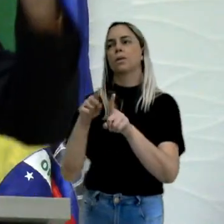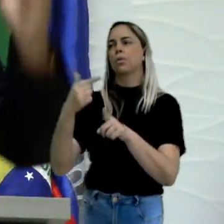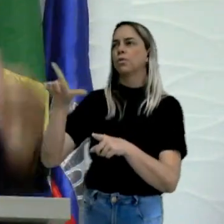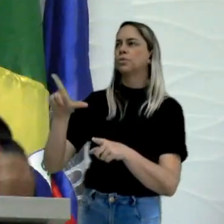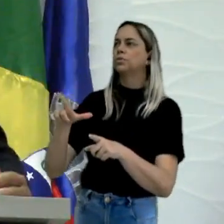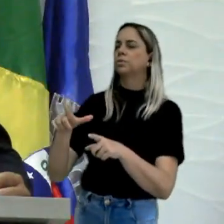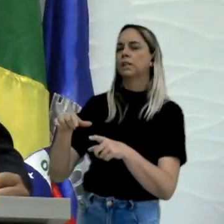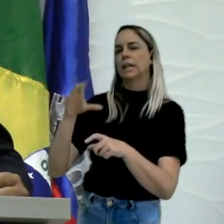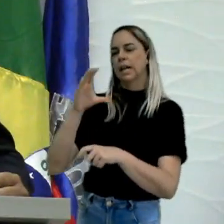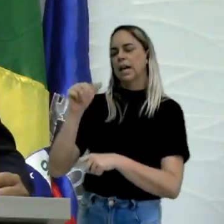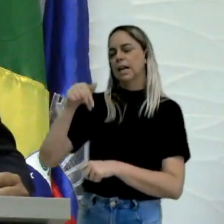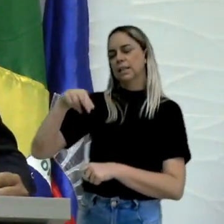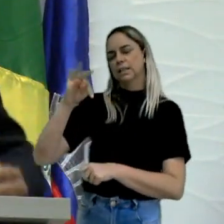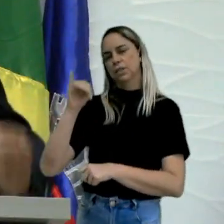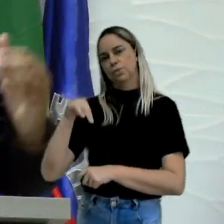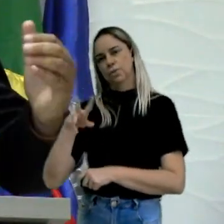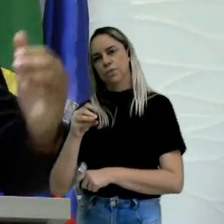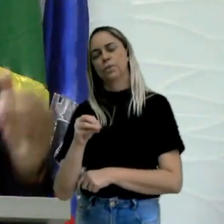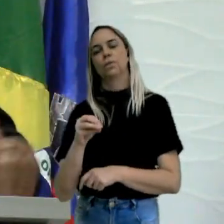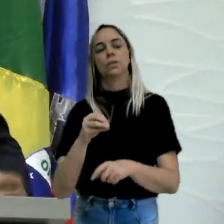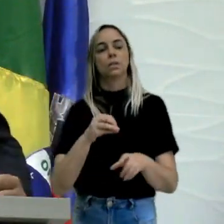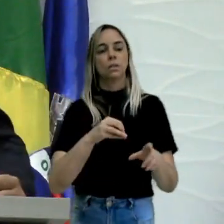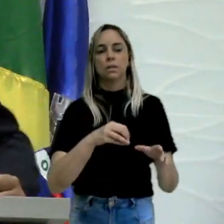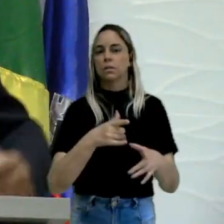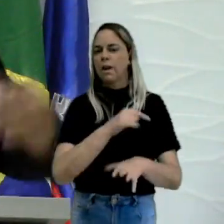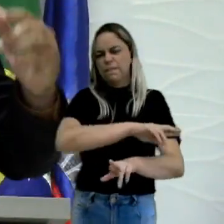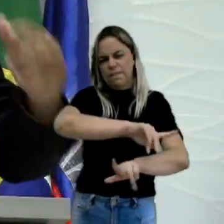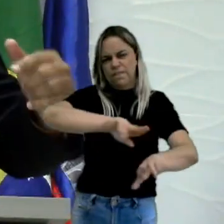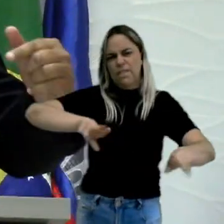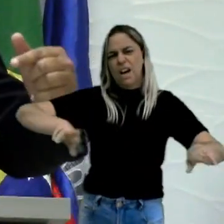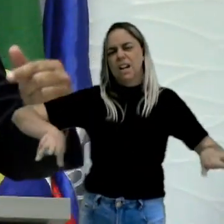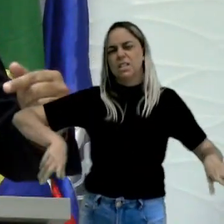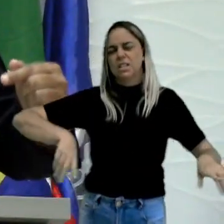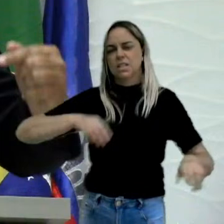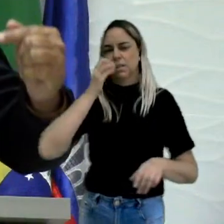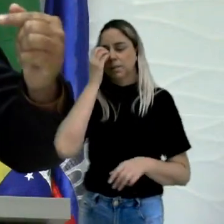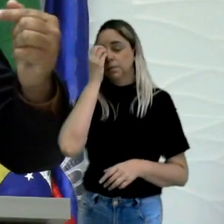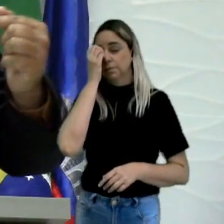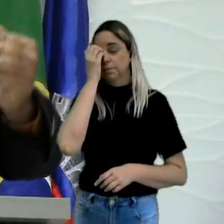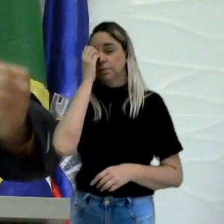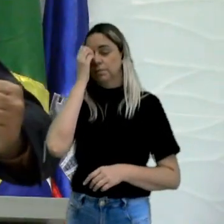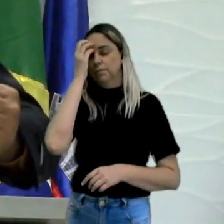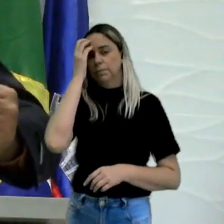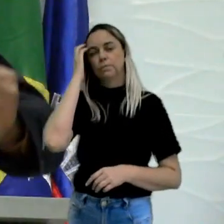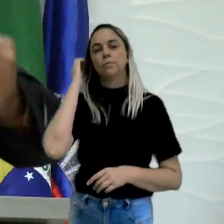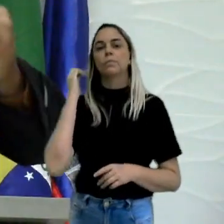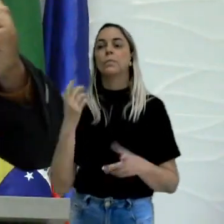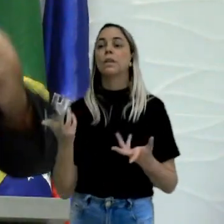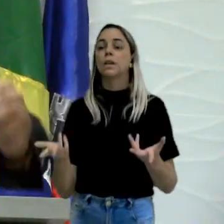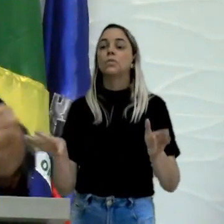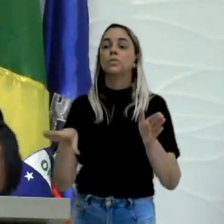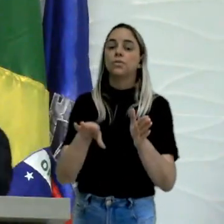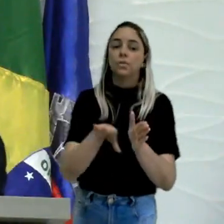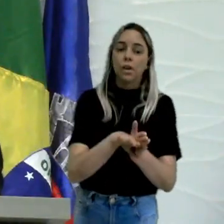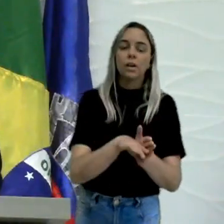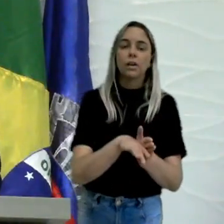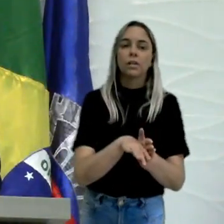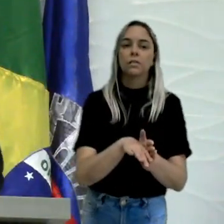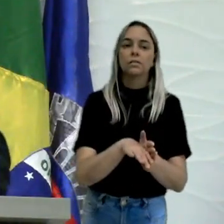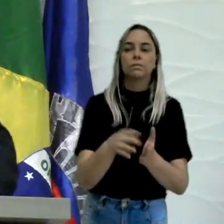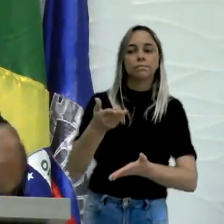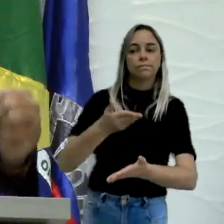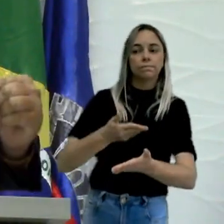no Tamanduá, na Lagoa do Almeida, aonde chega e é bem